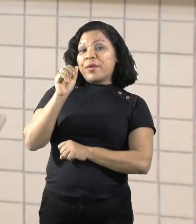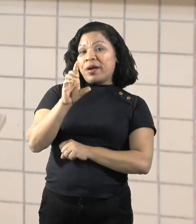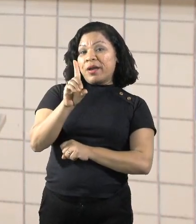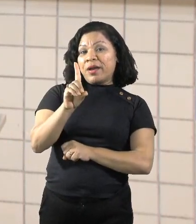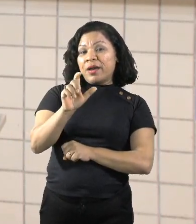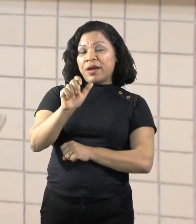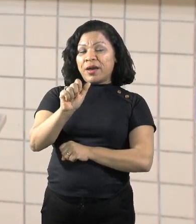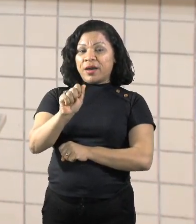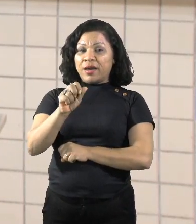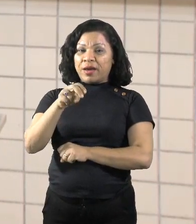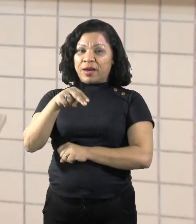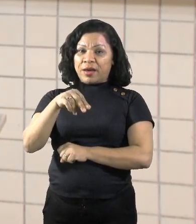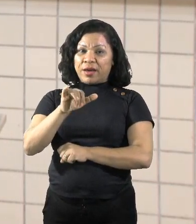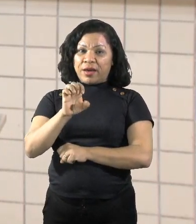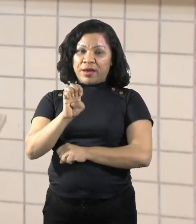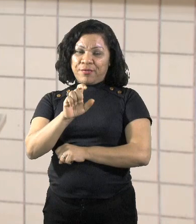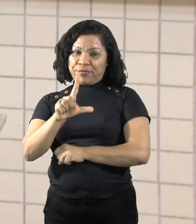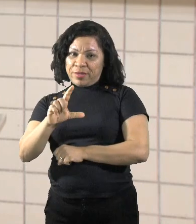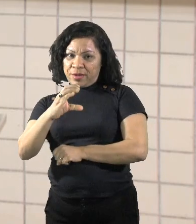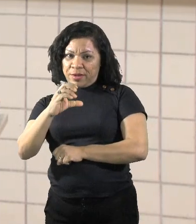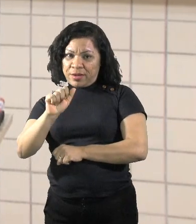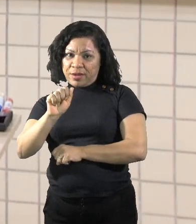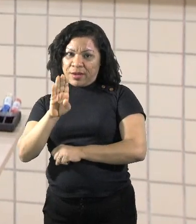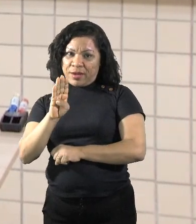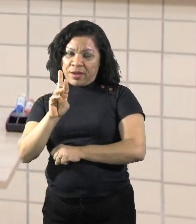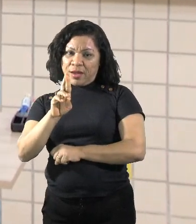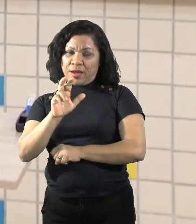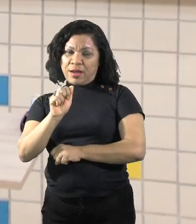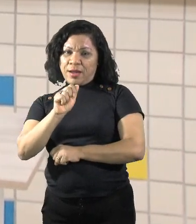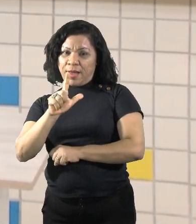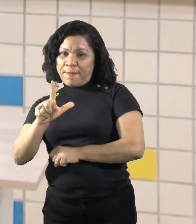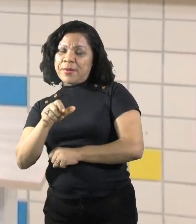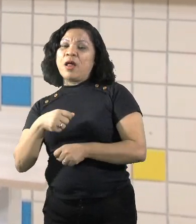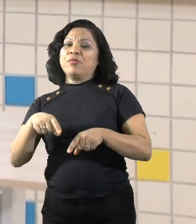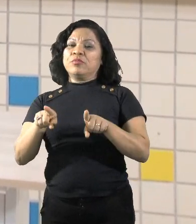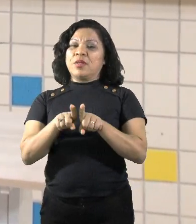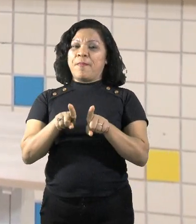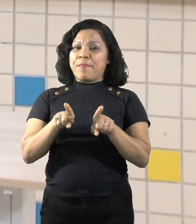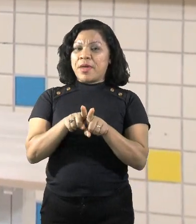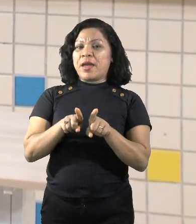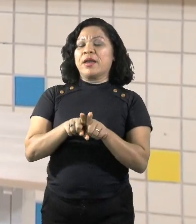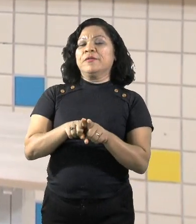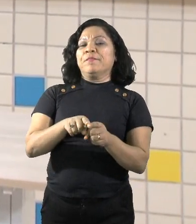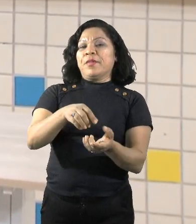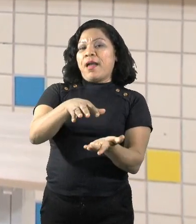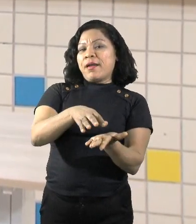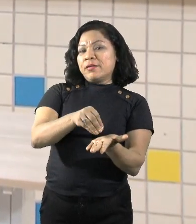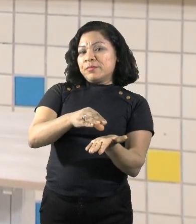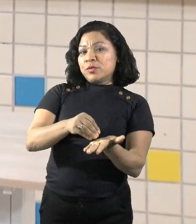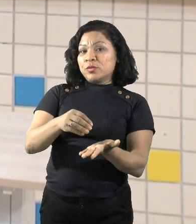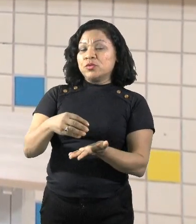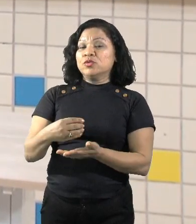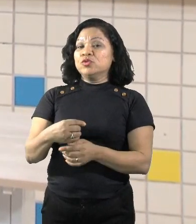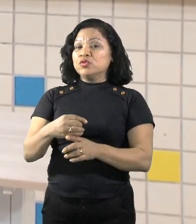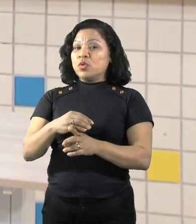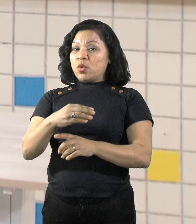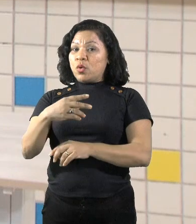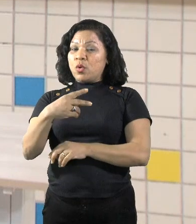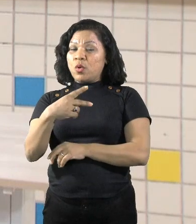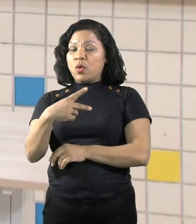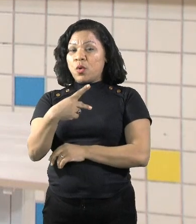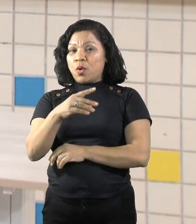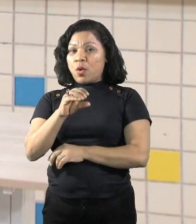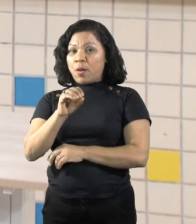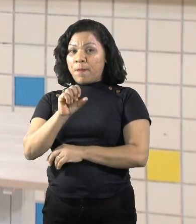Cabral. Tem também o nome da editora. A editora é a Editora Positivo. E ela fala que o livro veio